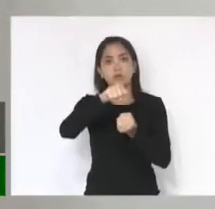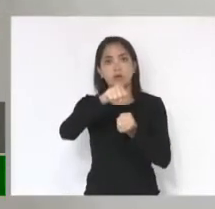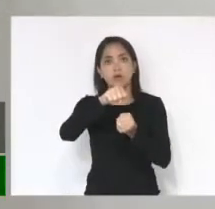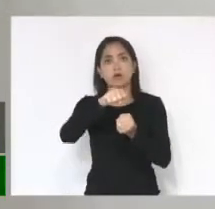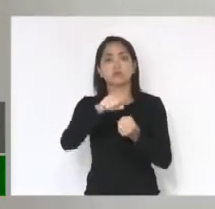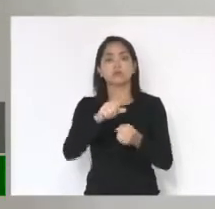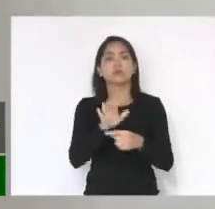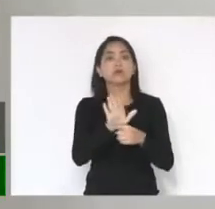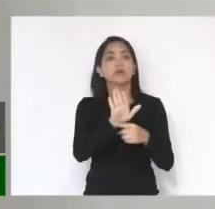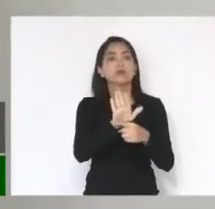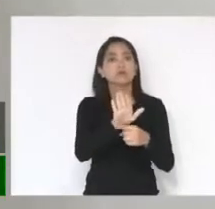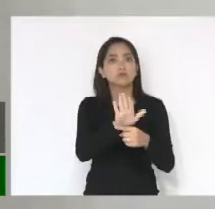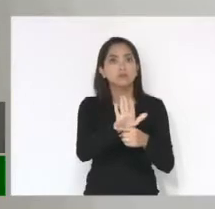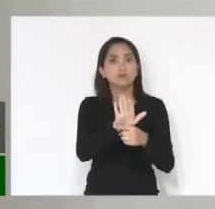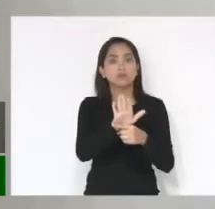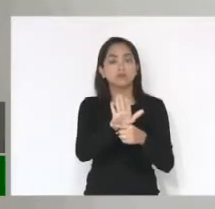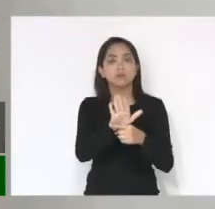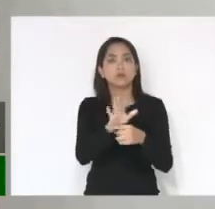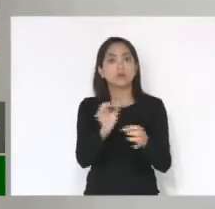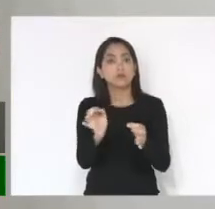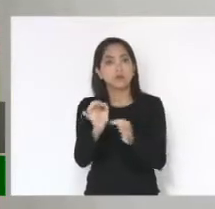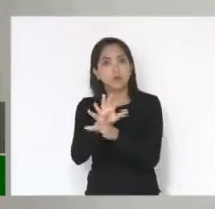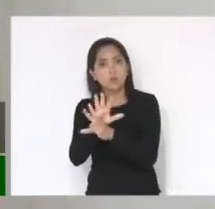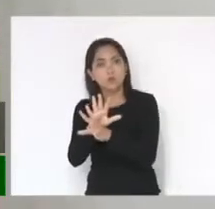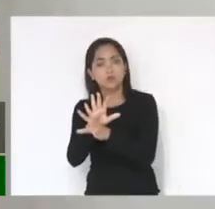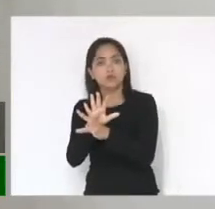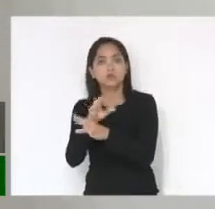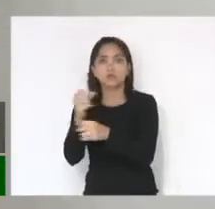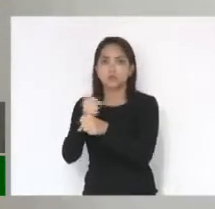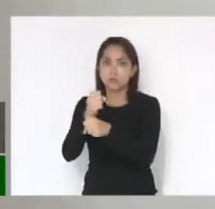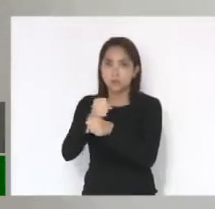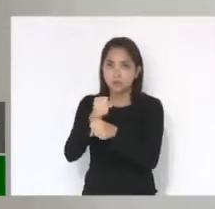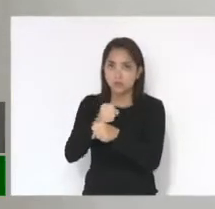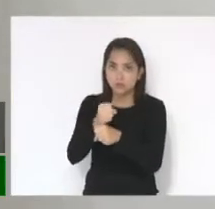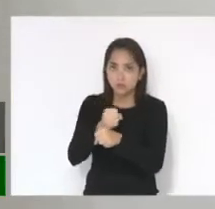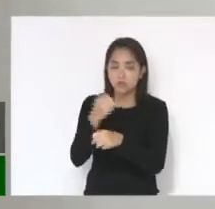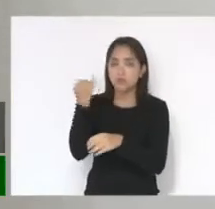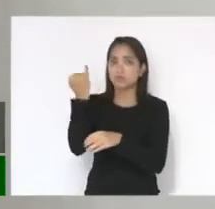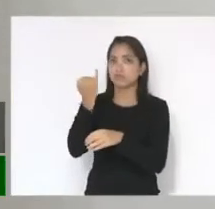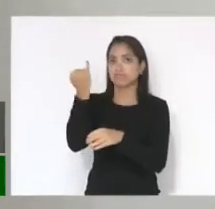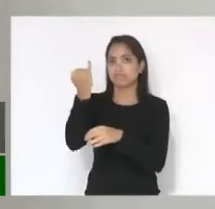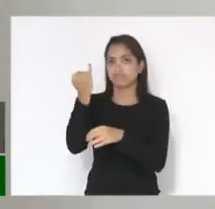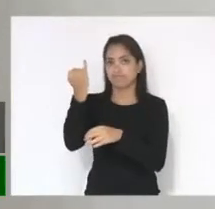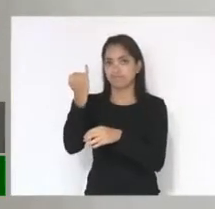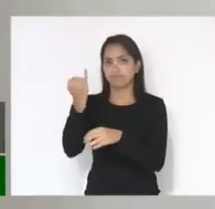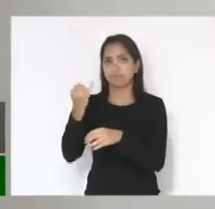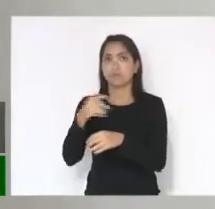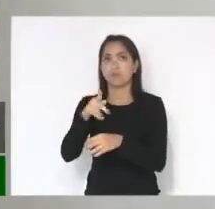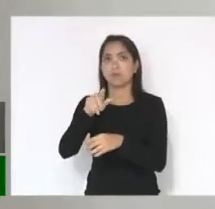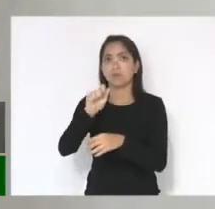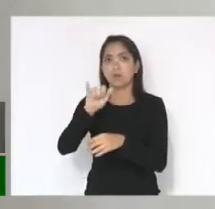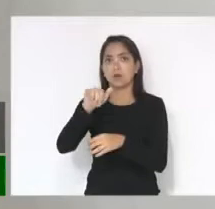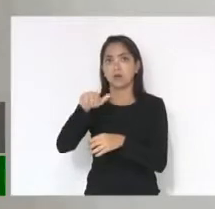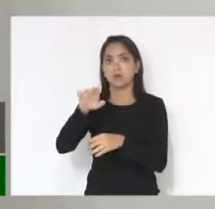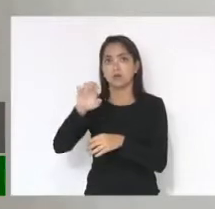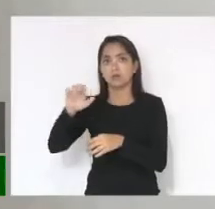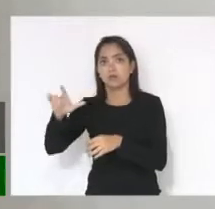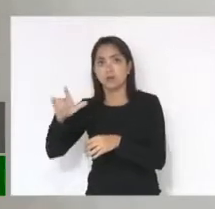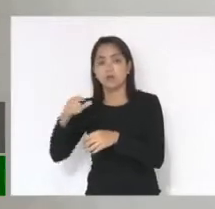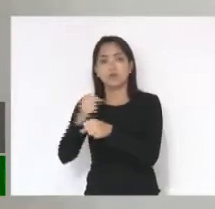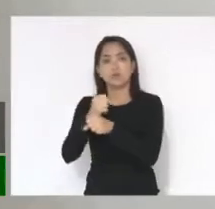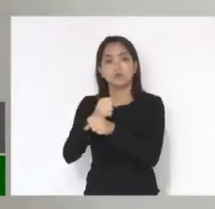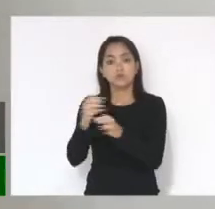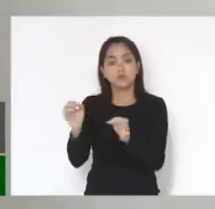novo tempo. E também a conclusão dessa unidade que é tão importante para o município de Painel, que é a construção e a